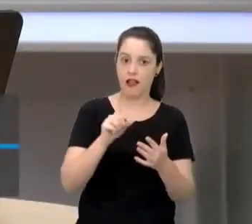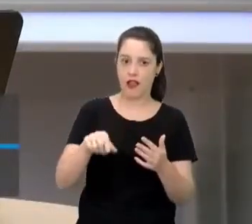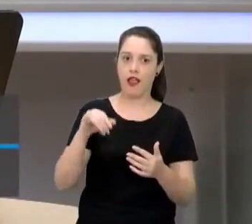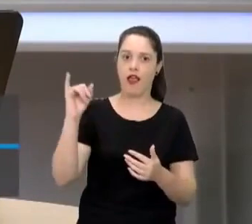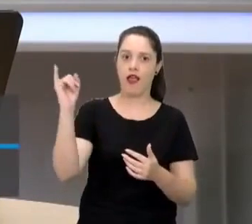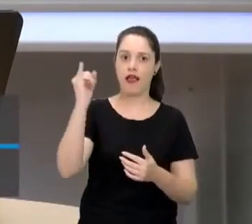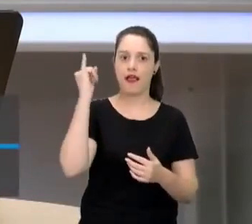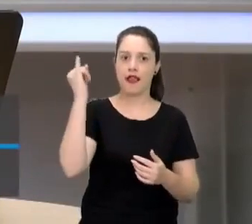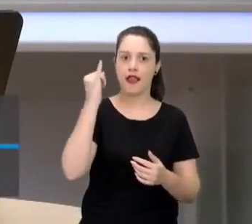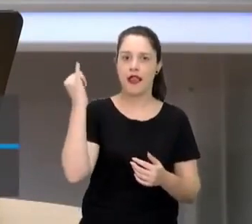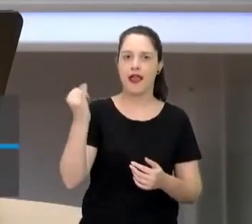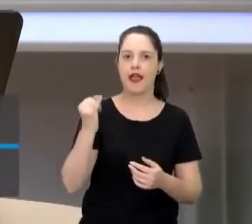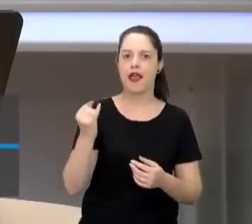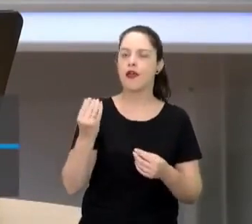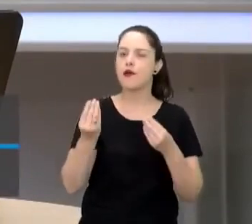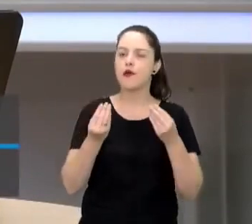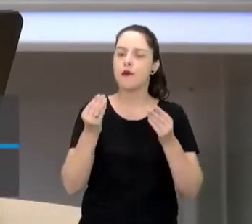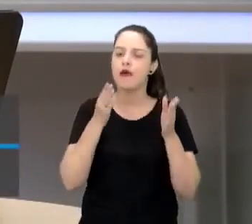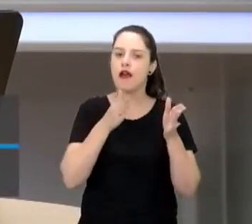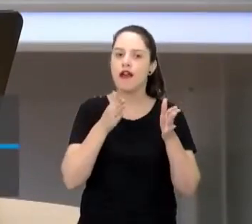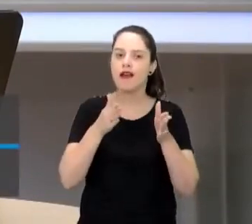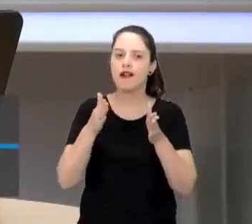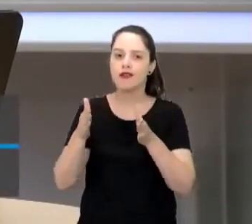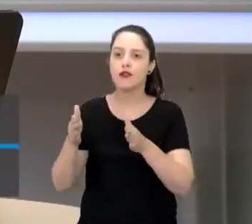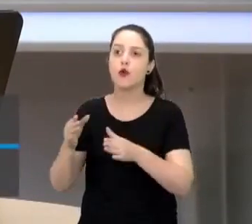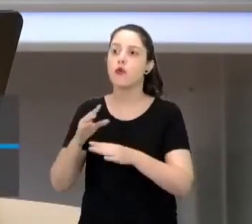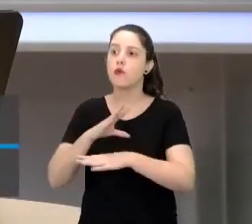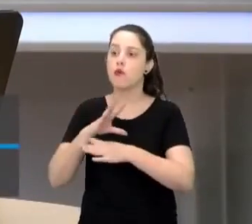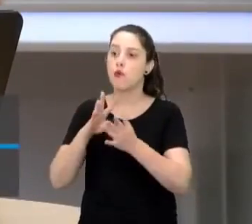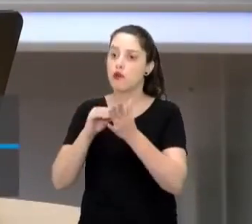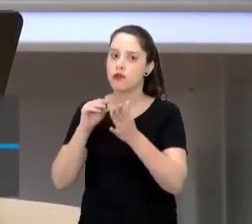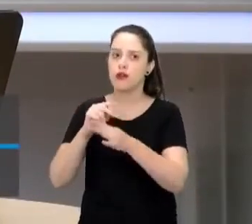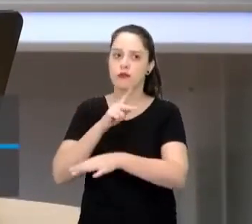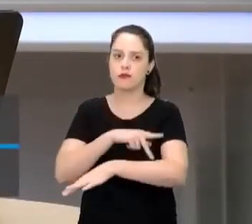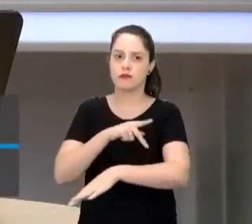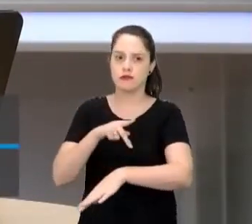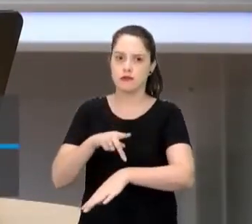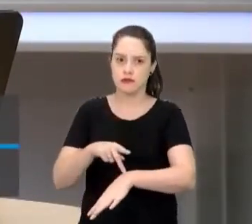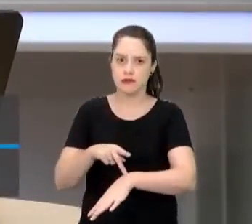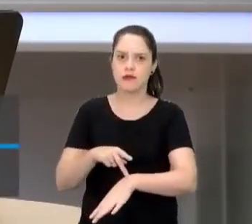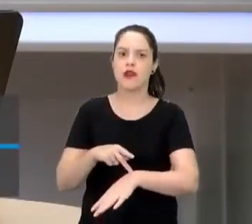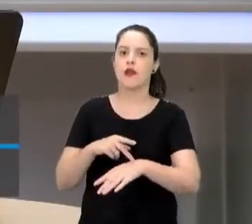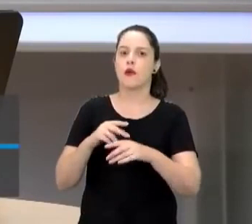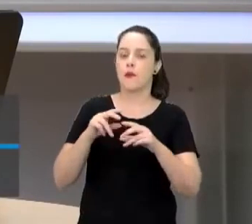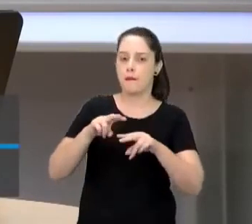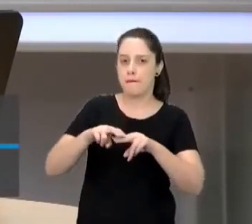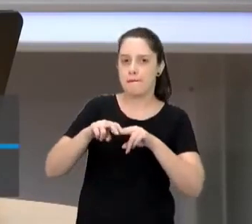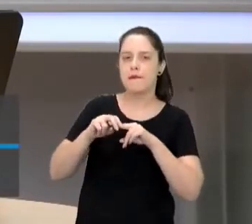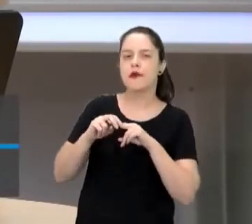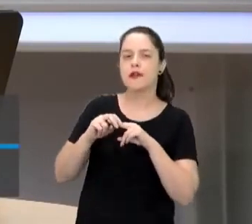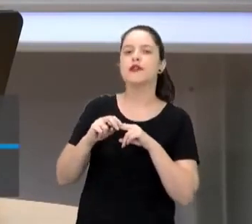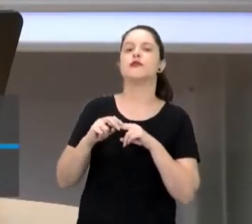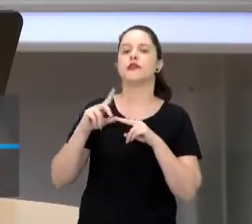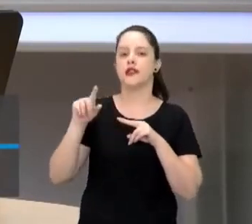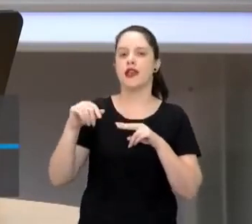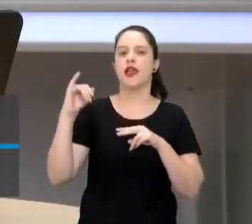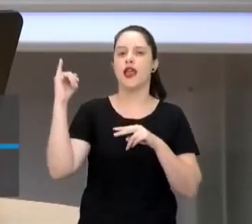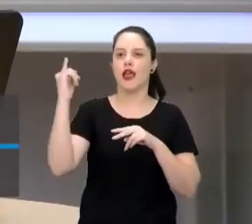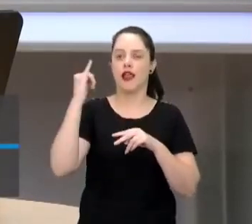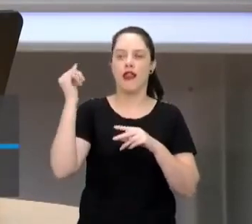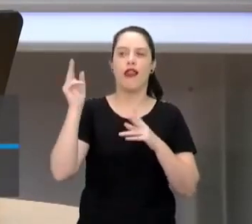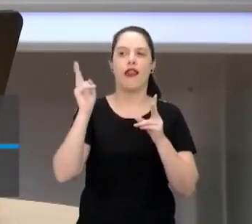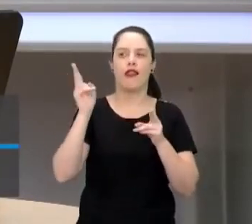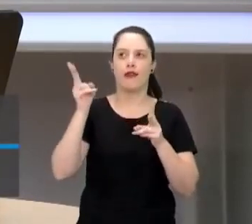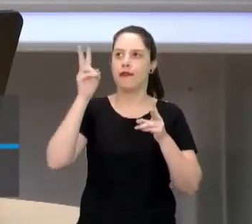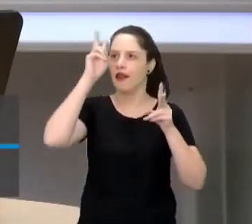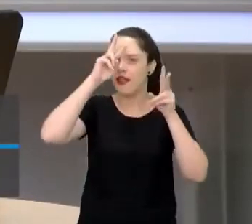que elas estejam totalmente alinhadas com o modelo pedagógico. Por isso que, assim, mesmo as escolas que já são PEIs, né, é importante a gente sempre relembrar